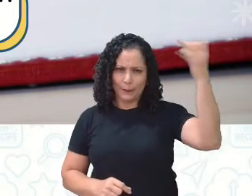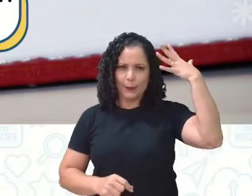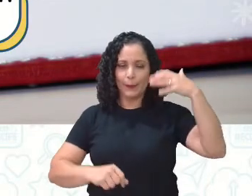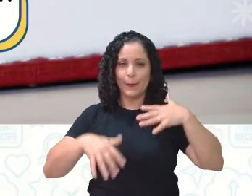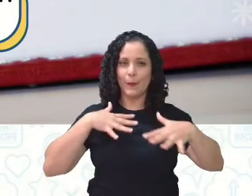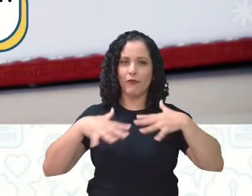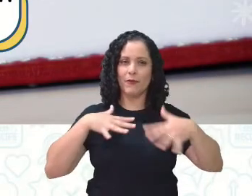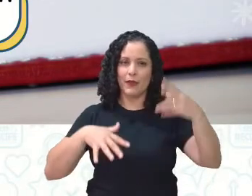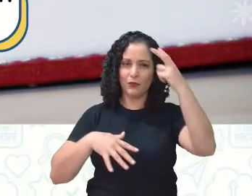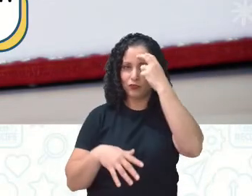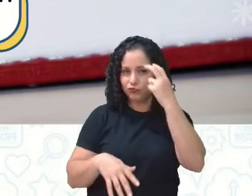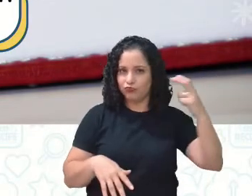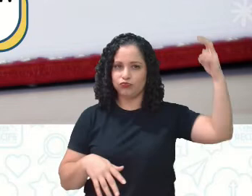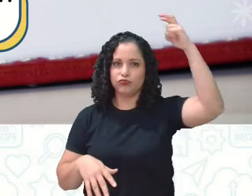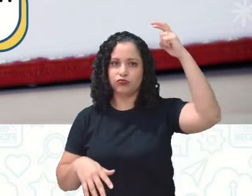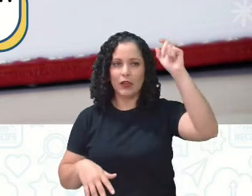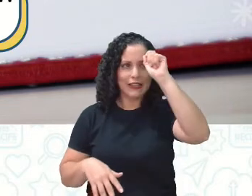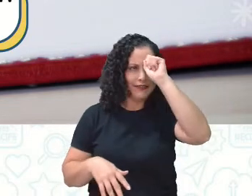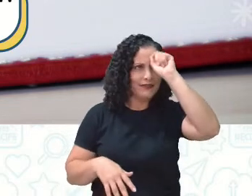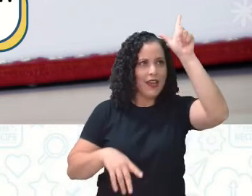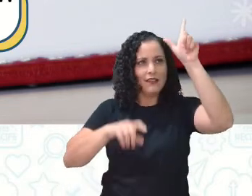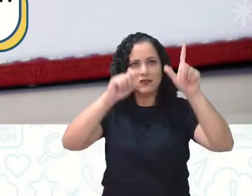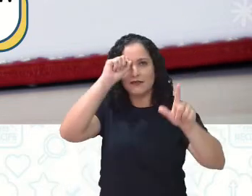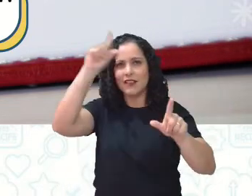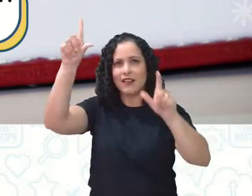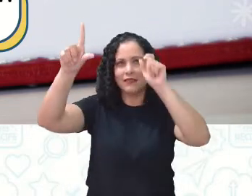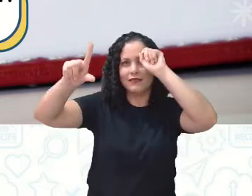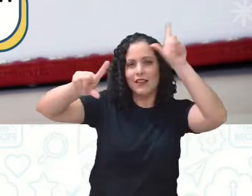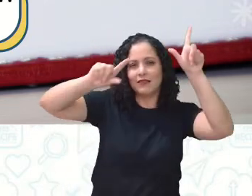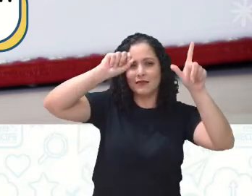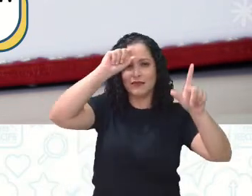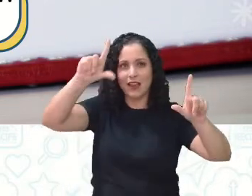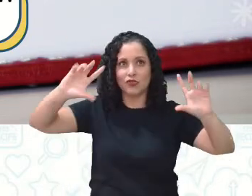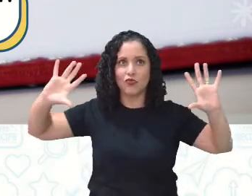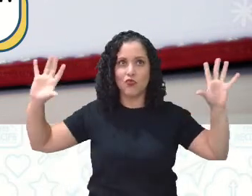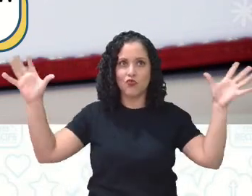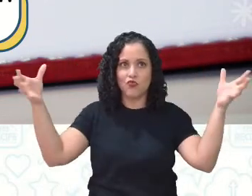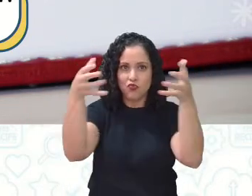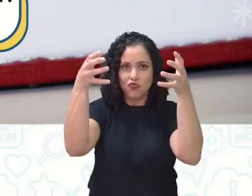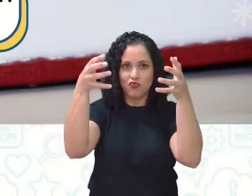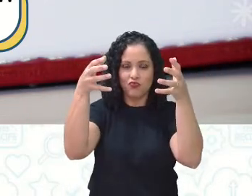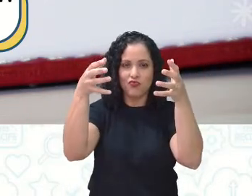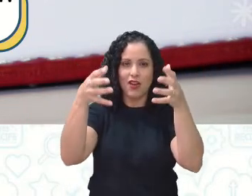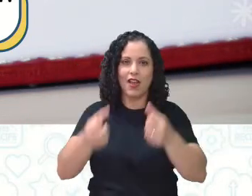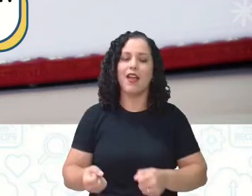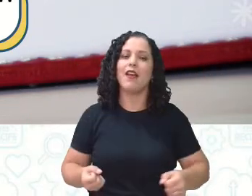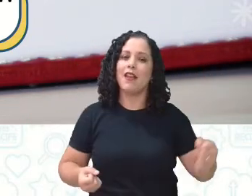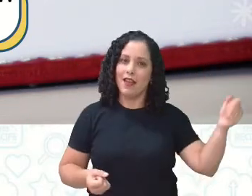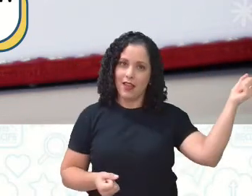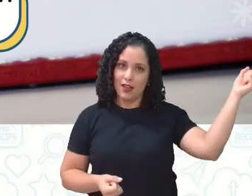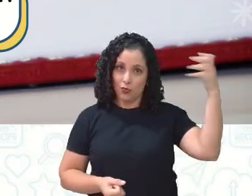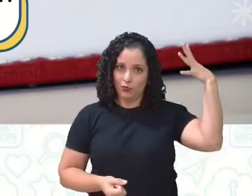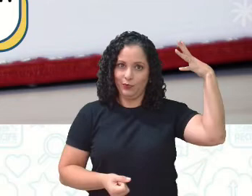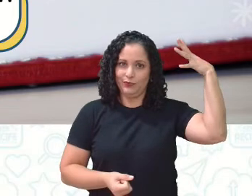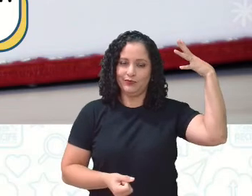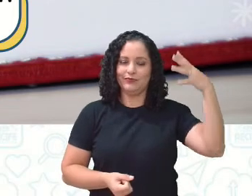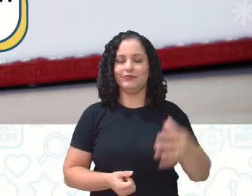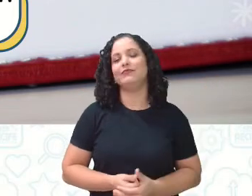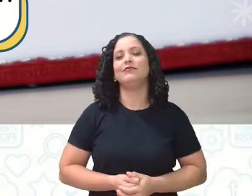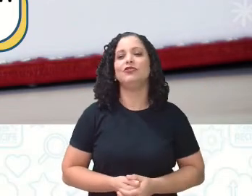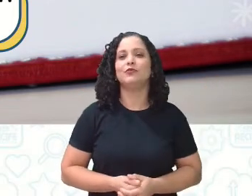seja, o conjunto de ideias, né? Então, esse conjunto de ideias, esse movimento é chamado de iluminismo.